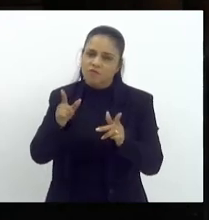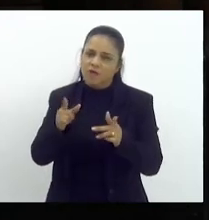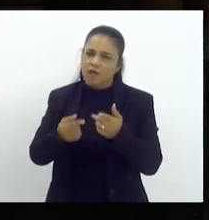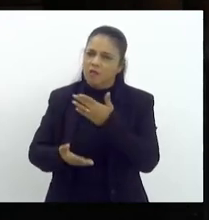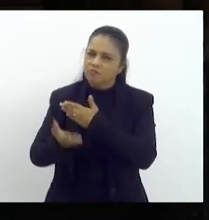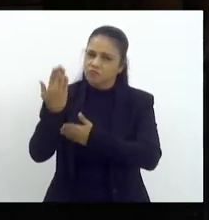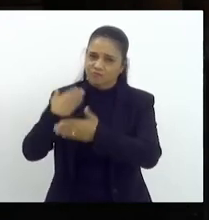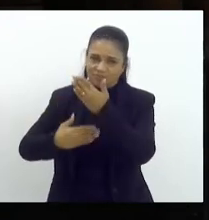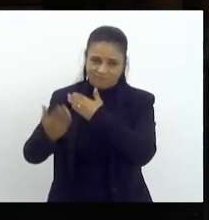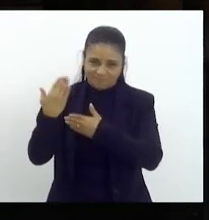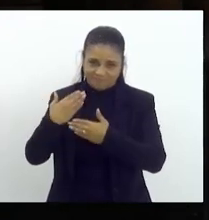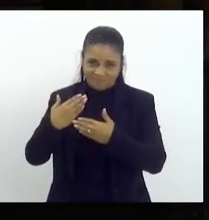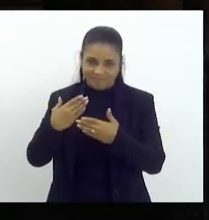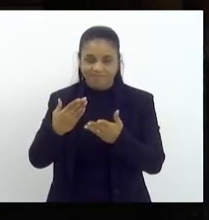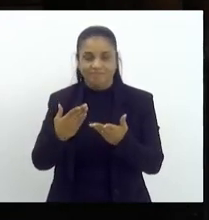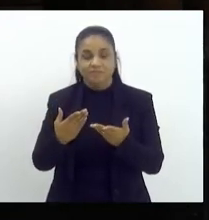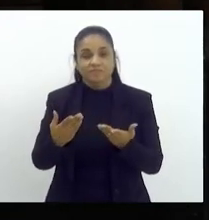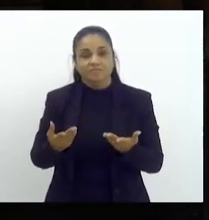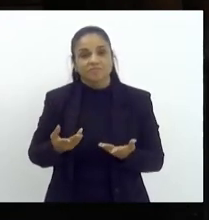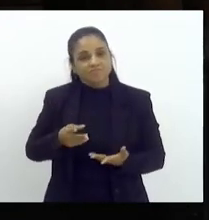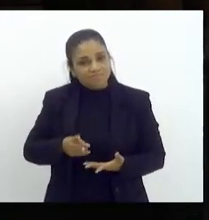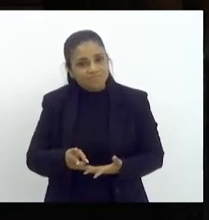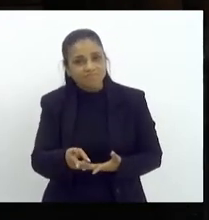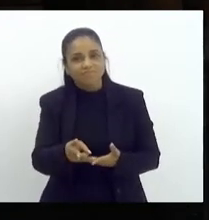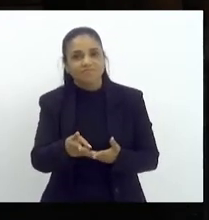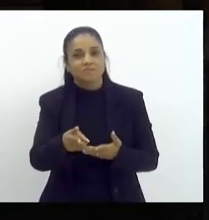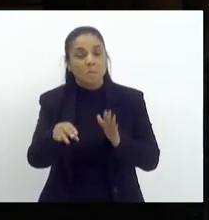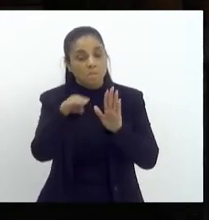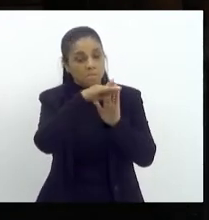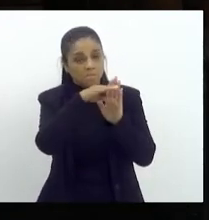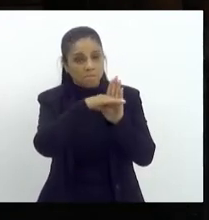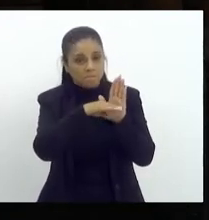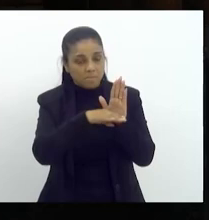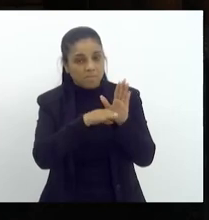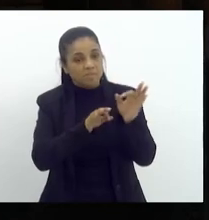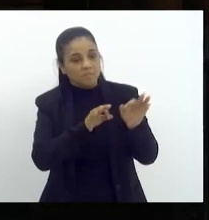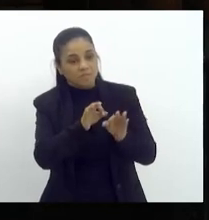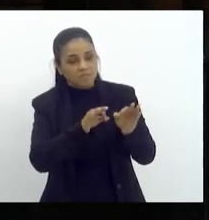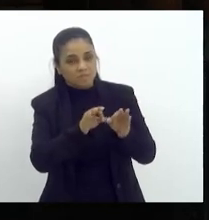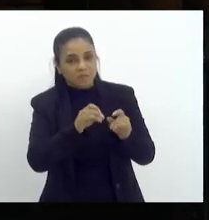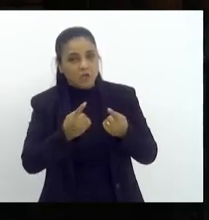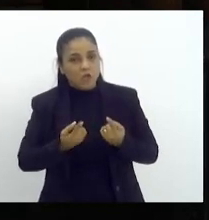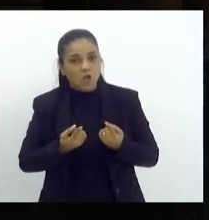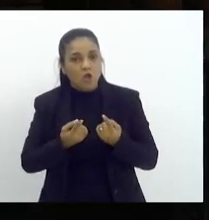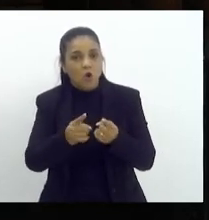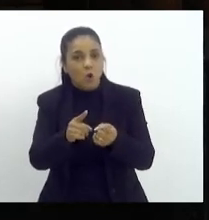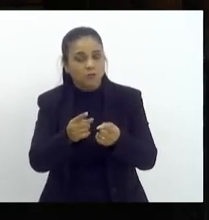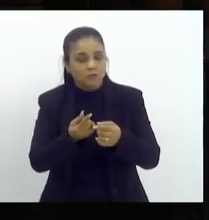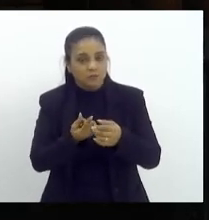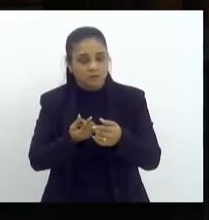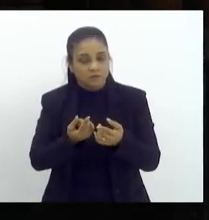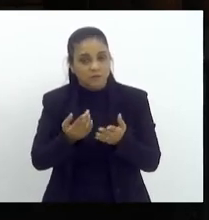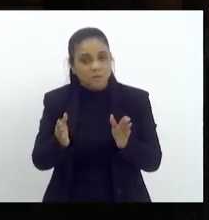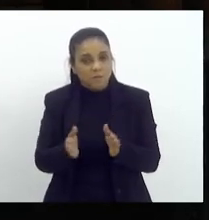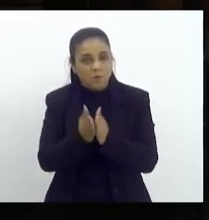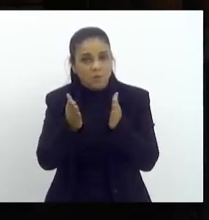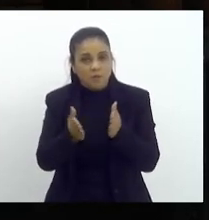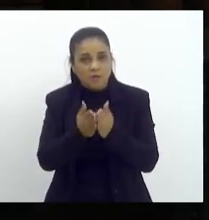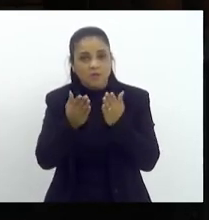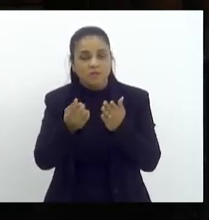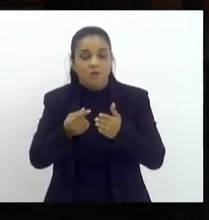mantendo inclusive as pautas de programas do fundo do combate à pobreza no que se refere a existência